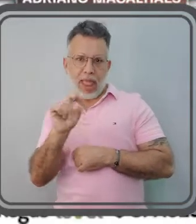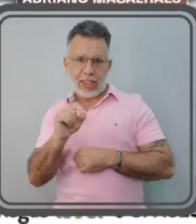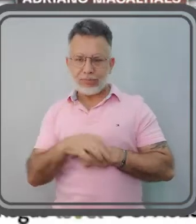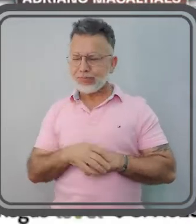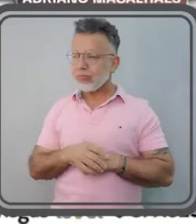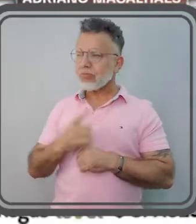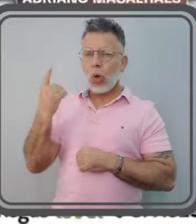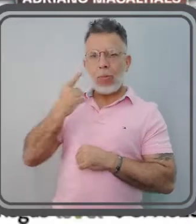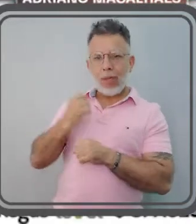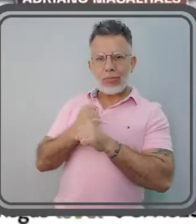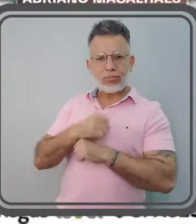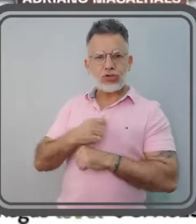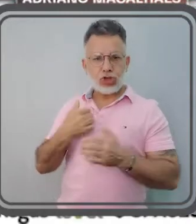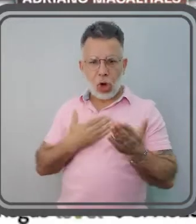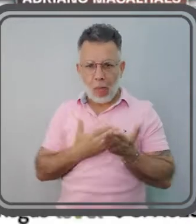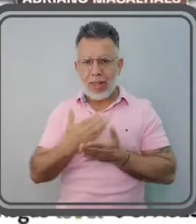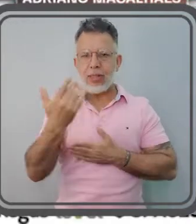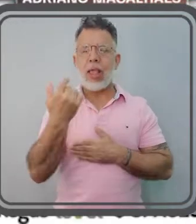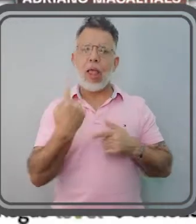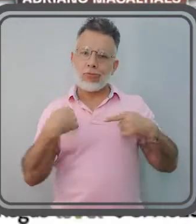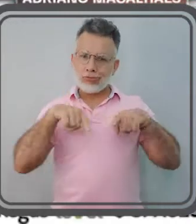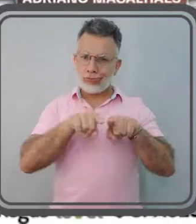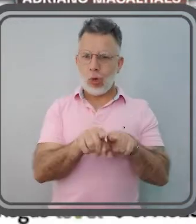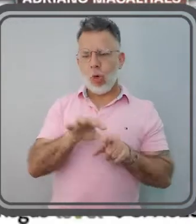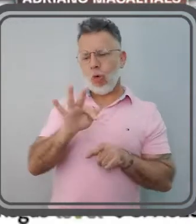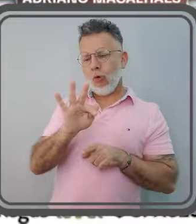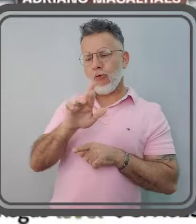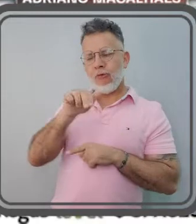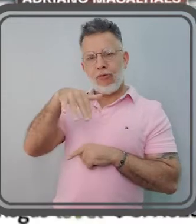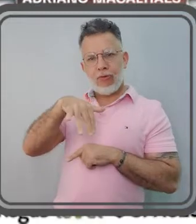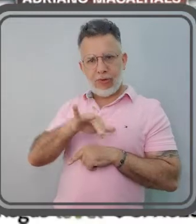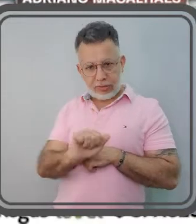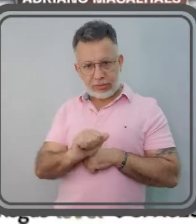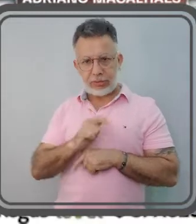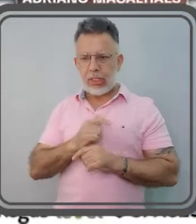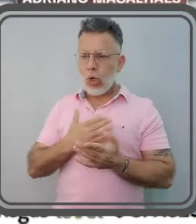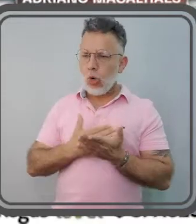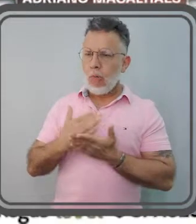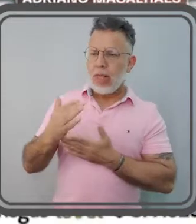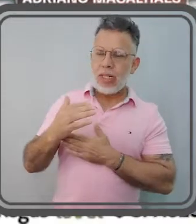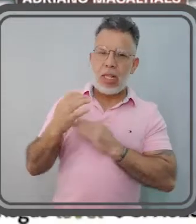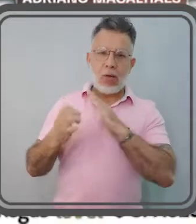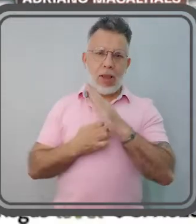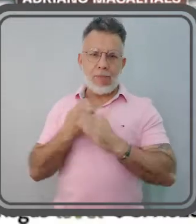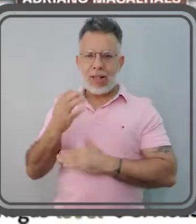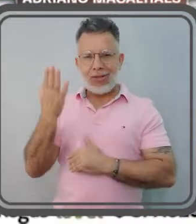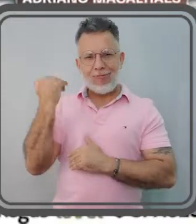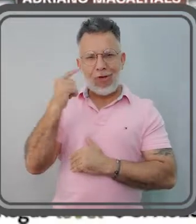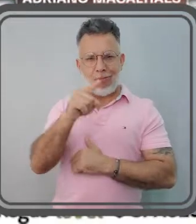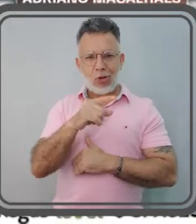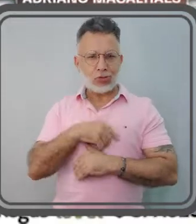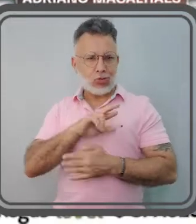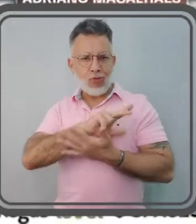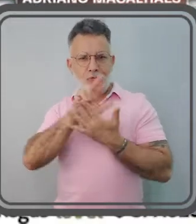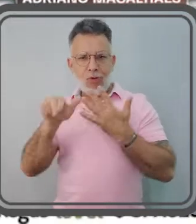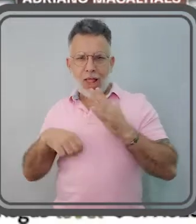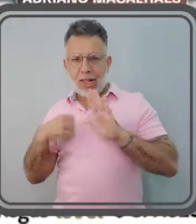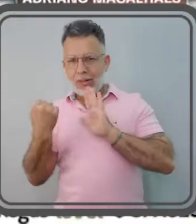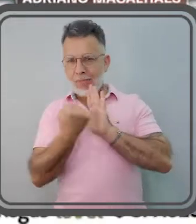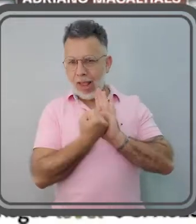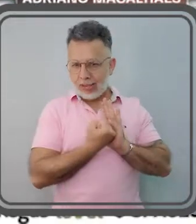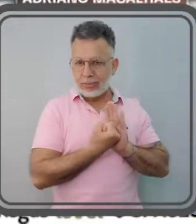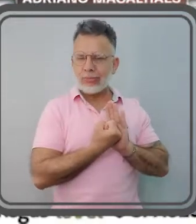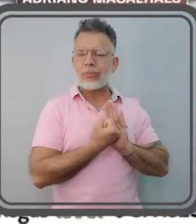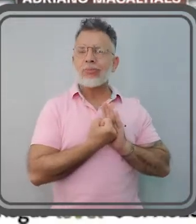comecei trabalhando numa holding super conhecida aí, com várias marcas conhecidas no mercado de franquia. Entrei como gerente de